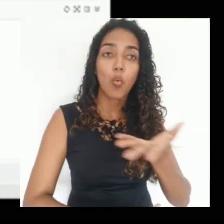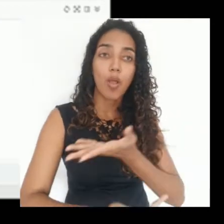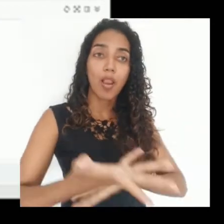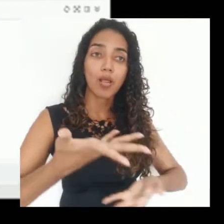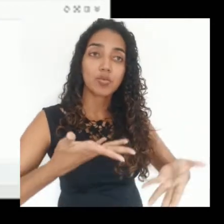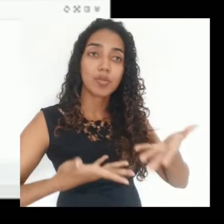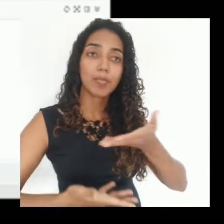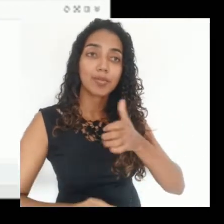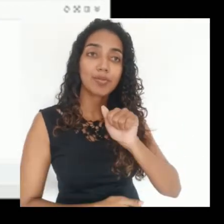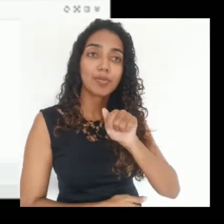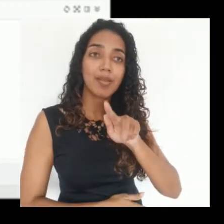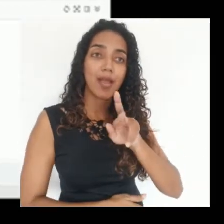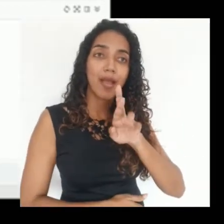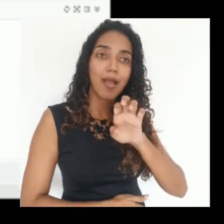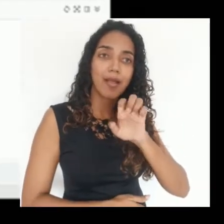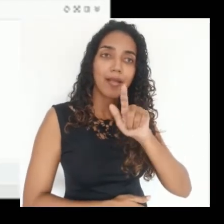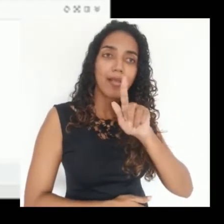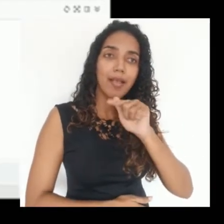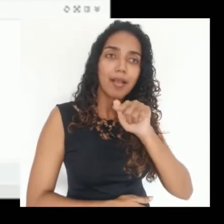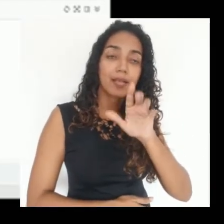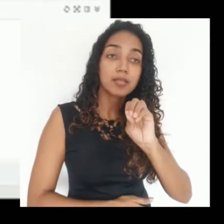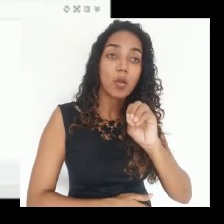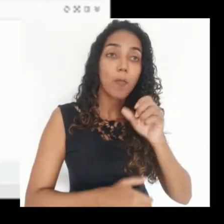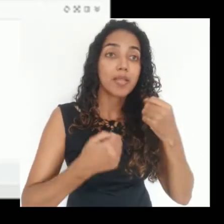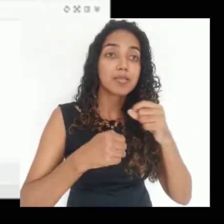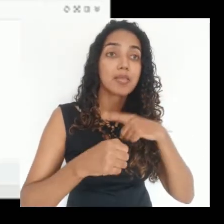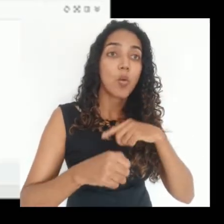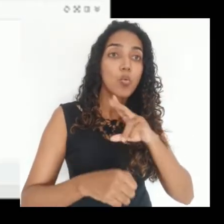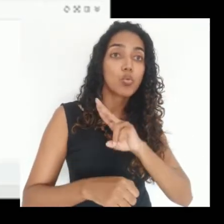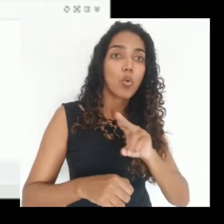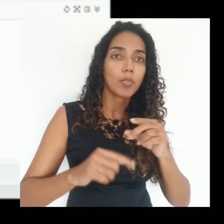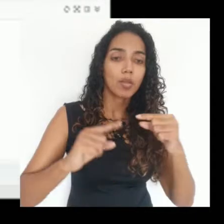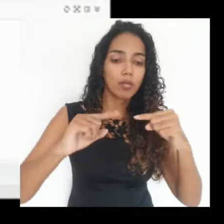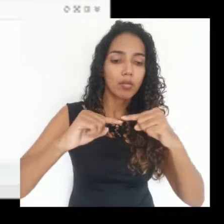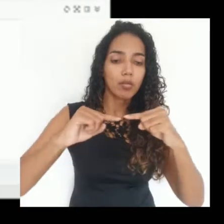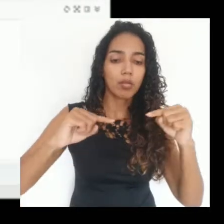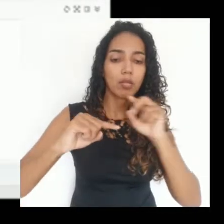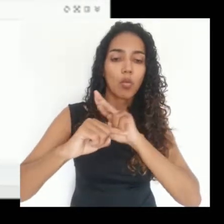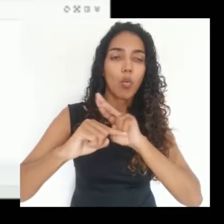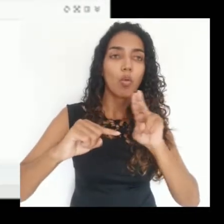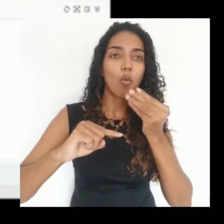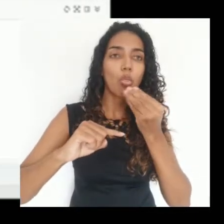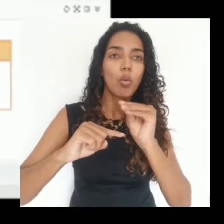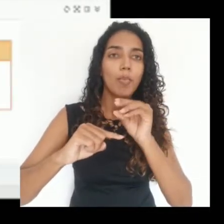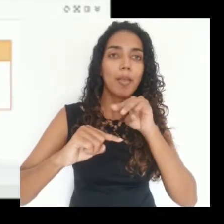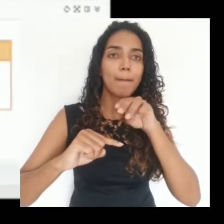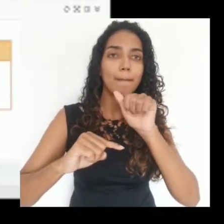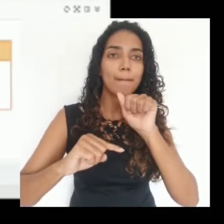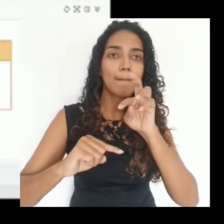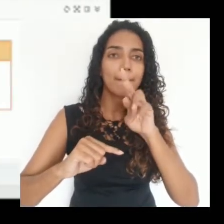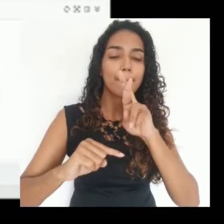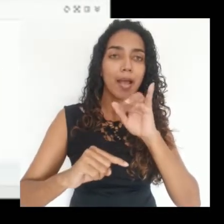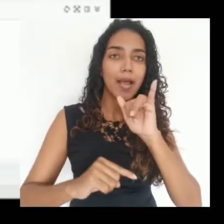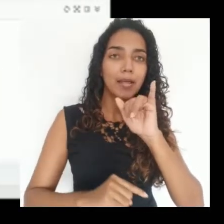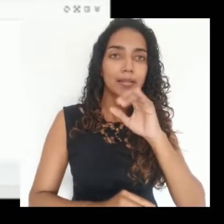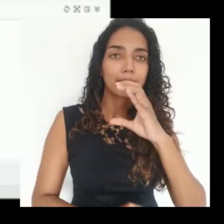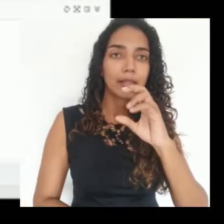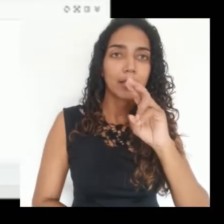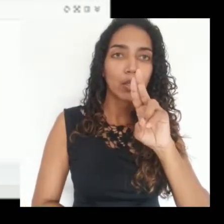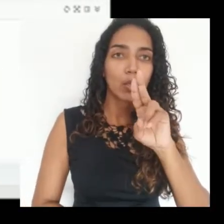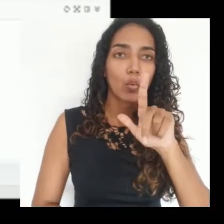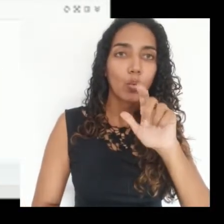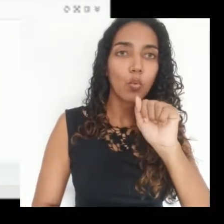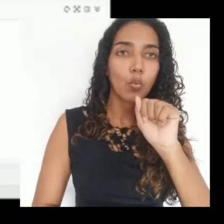nome. Aqui o nome que eu coloquei foi matriculados. Vocês podem perceber aí, vou dar um zoom, onde a gente tem aqui o